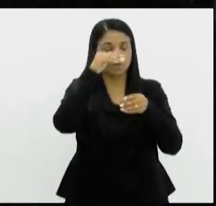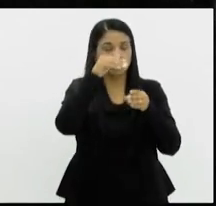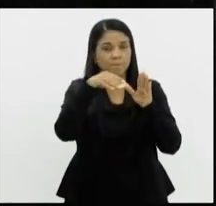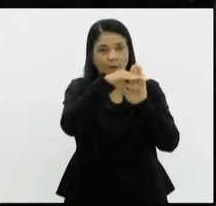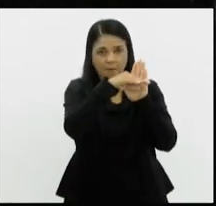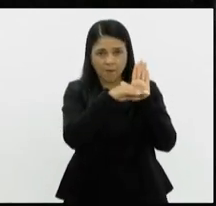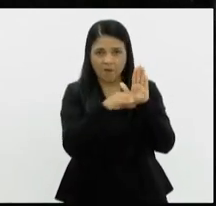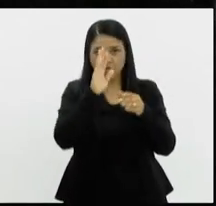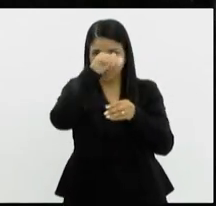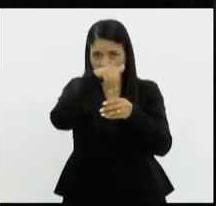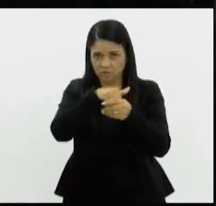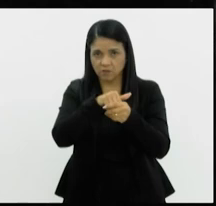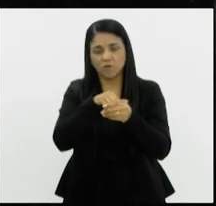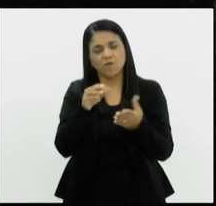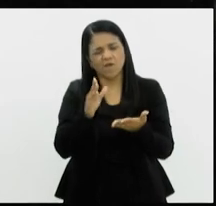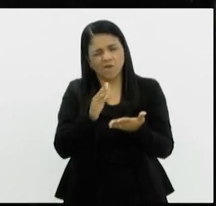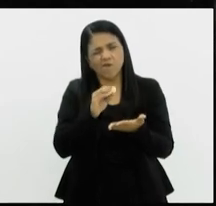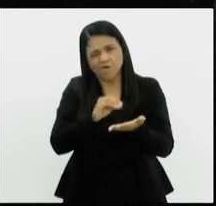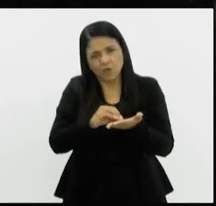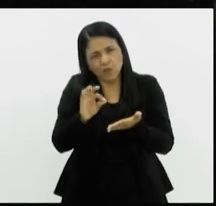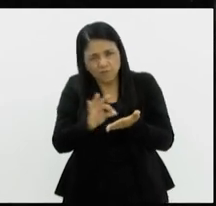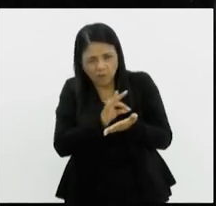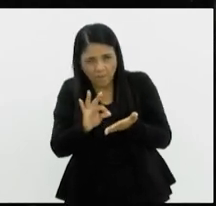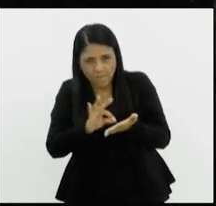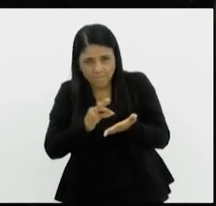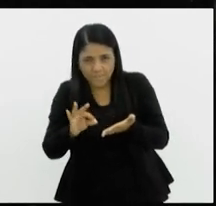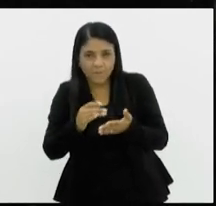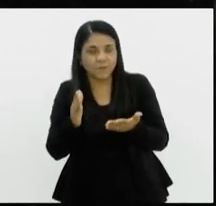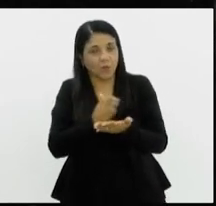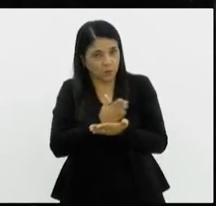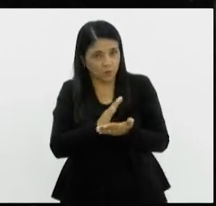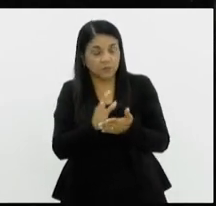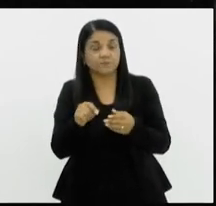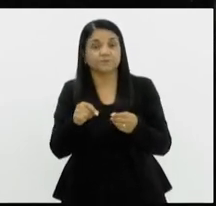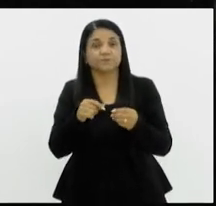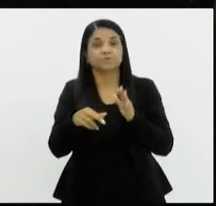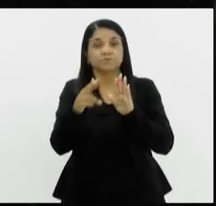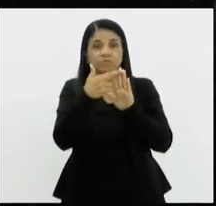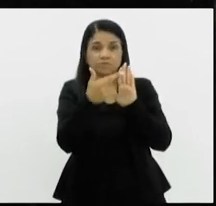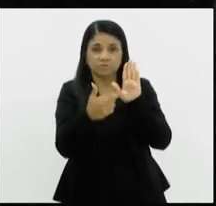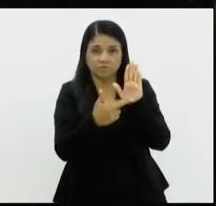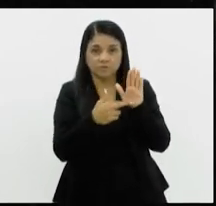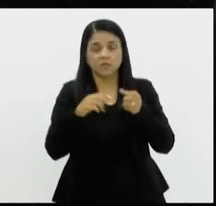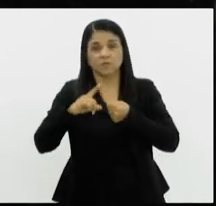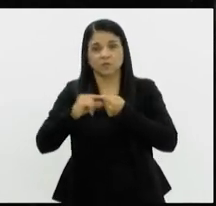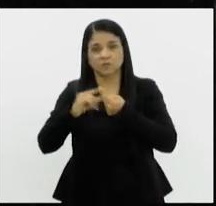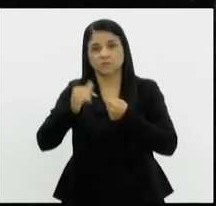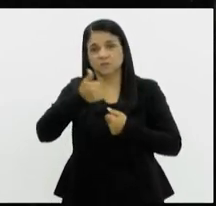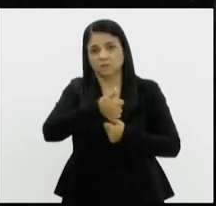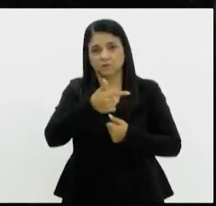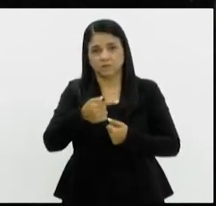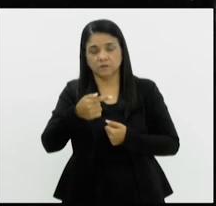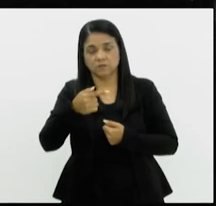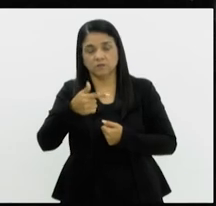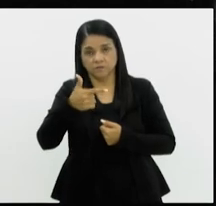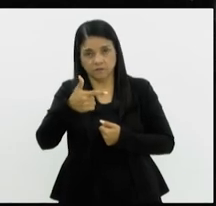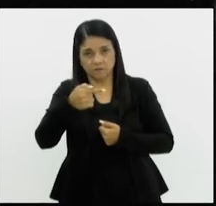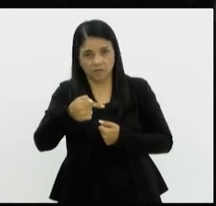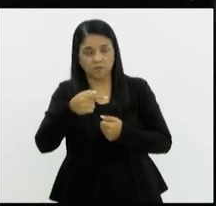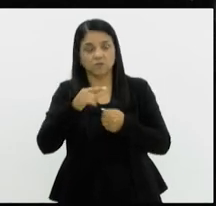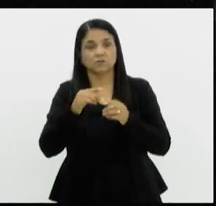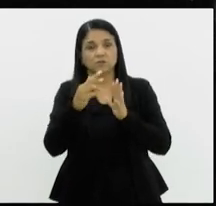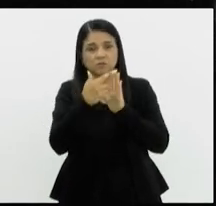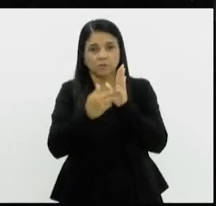falta algumas assinaturas que diz o seguinte requer na forma regimental do artigo 27 do Regimento Interno